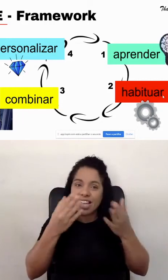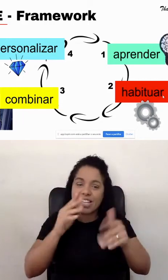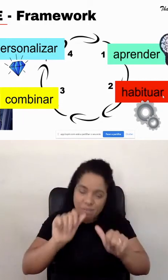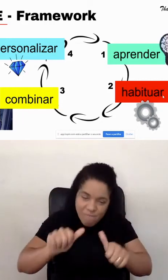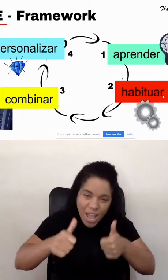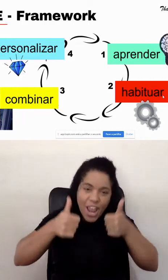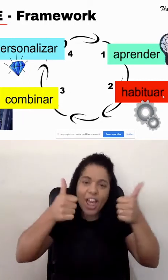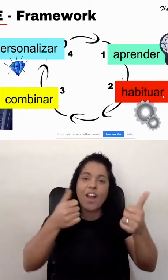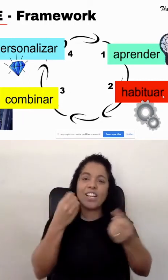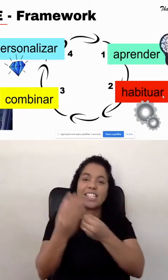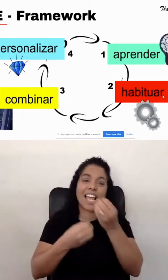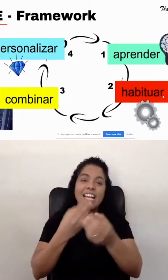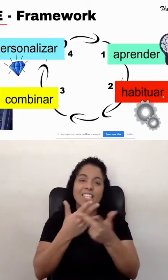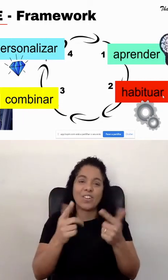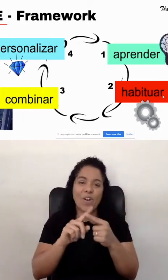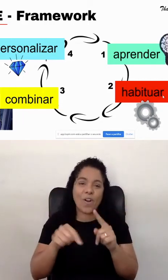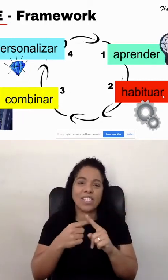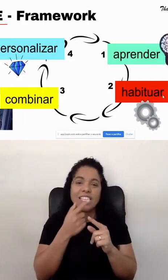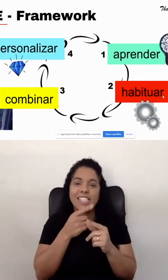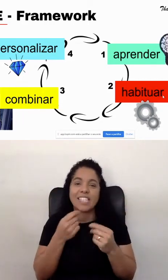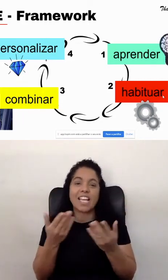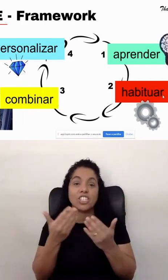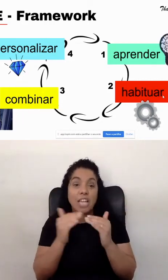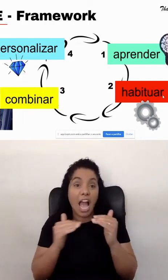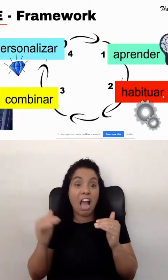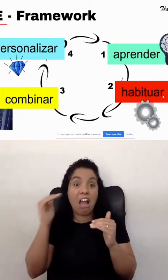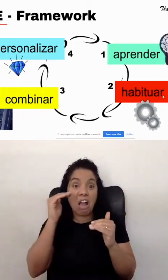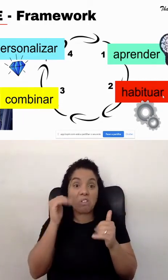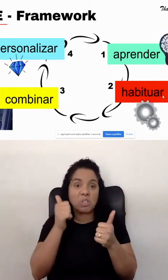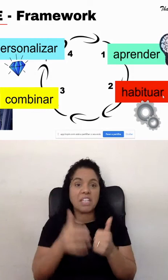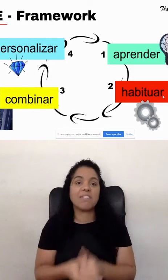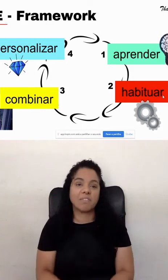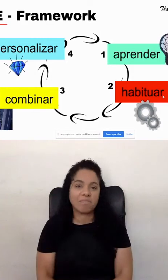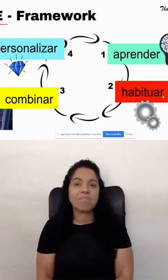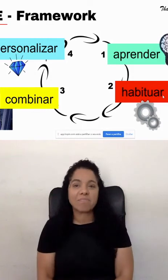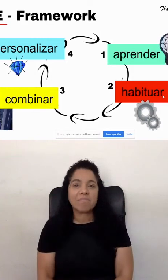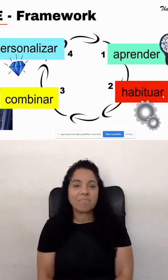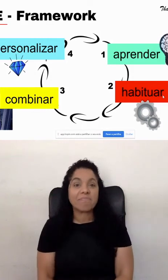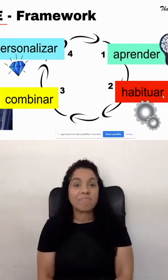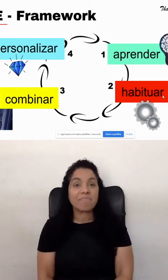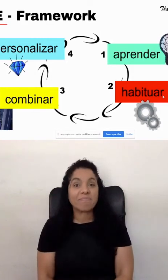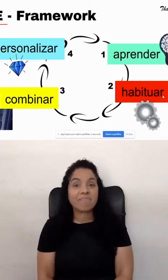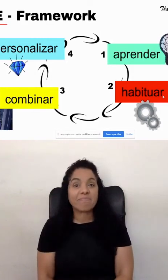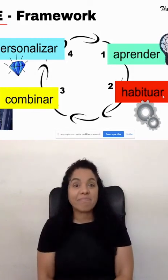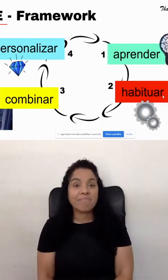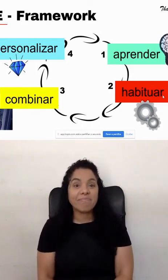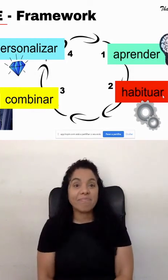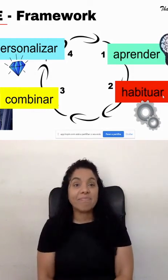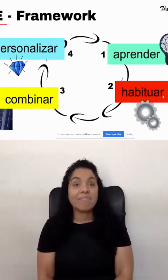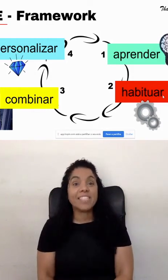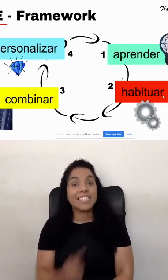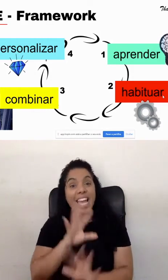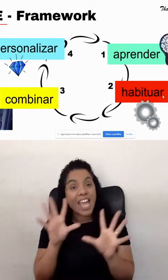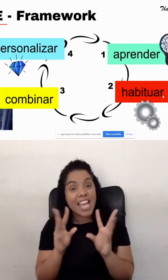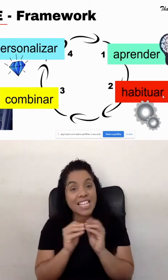vez melhor, de muito, muito alto nível. E aí, um